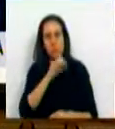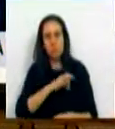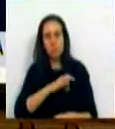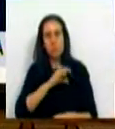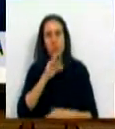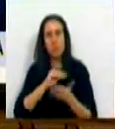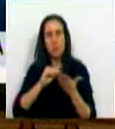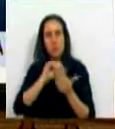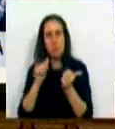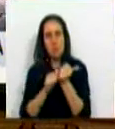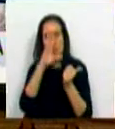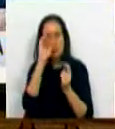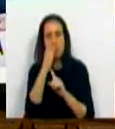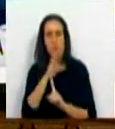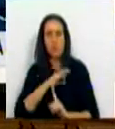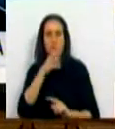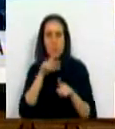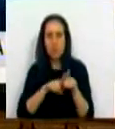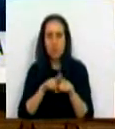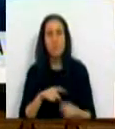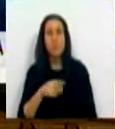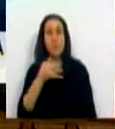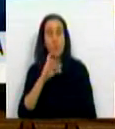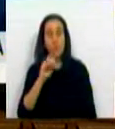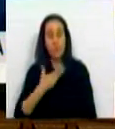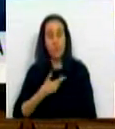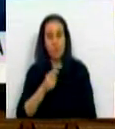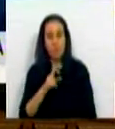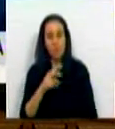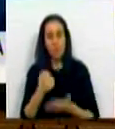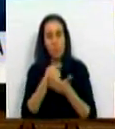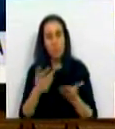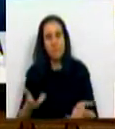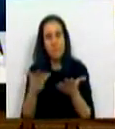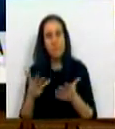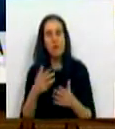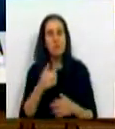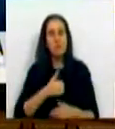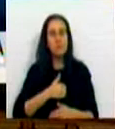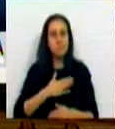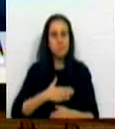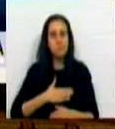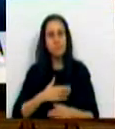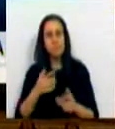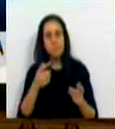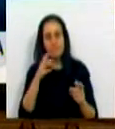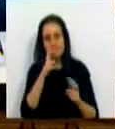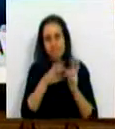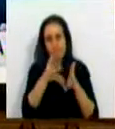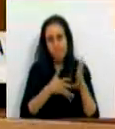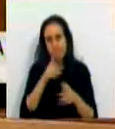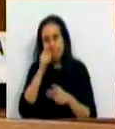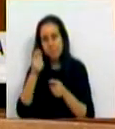Srs. Deputados, o PRODER apoiou e incentivou agricultores, pastores e proprietários florestais no âmbito da